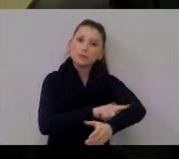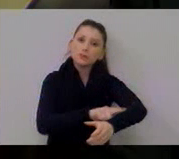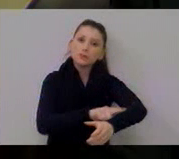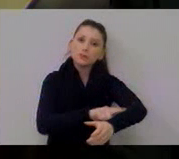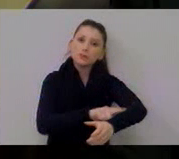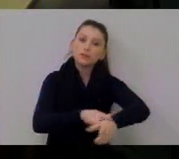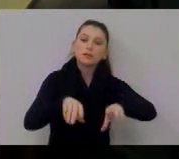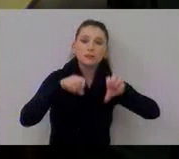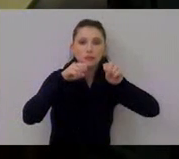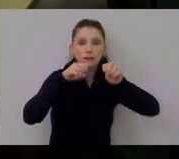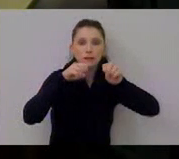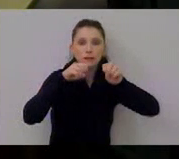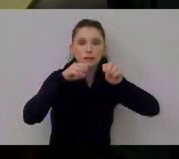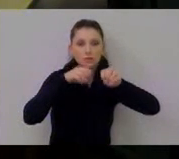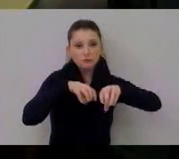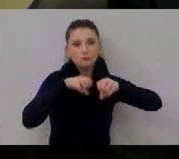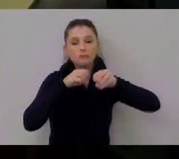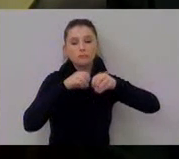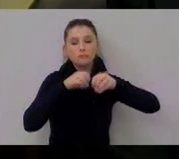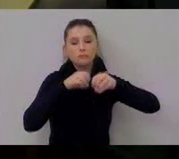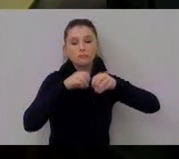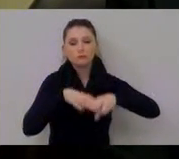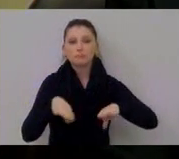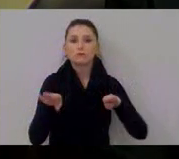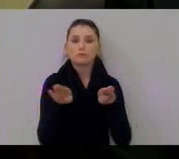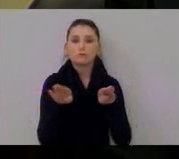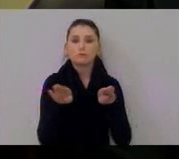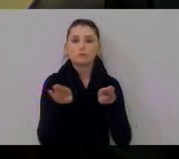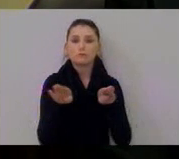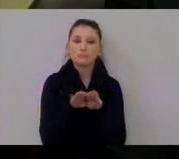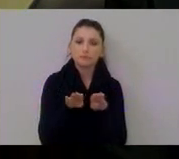Somos os mesmos cidadãos